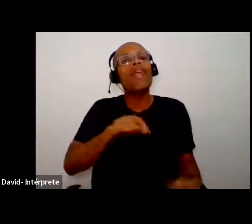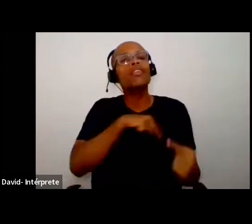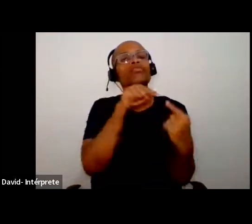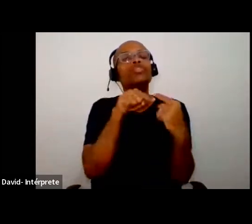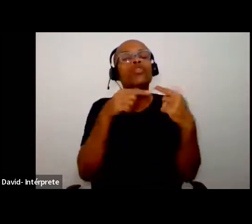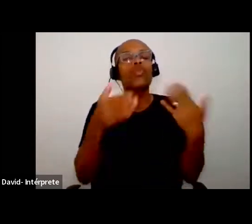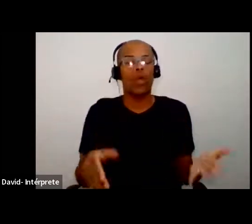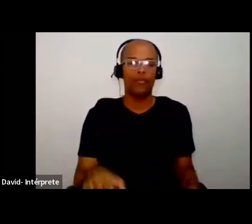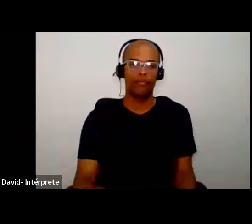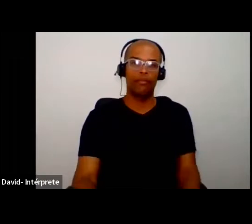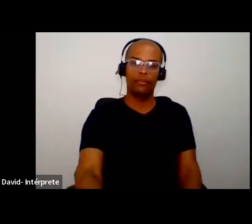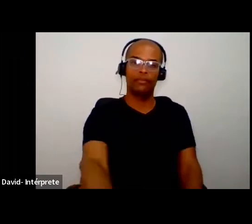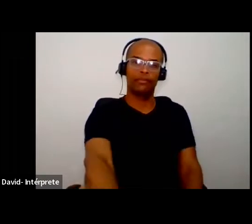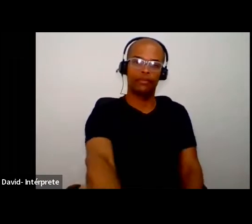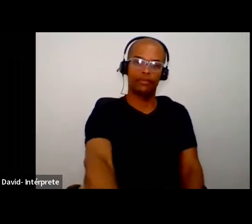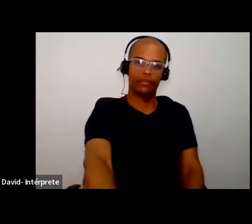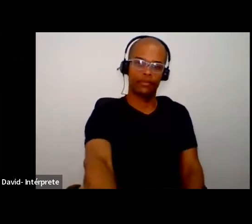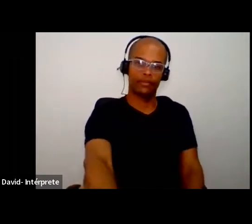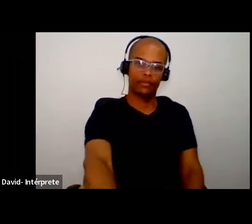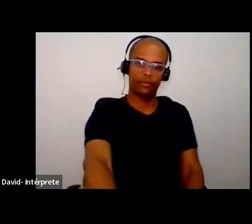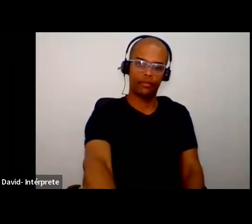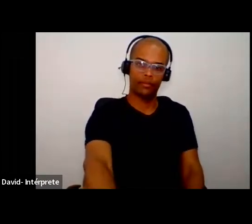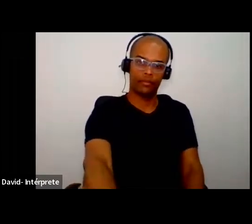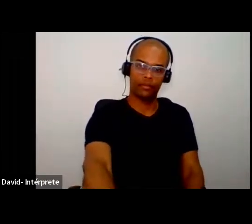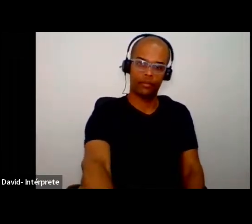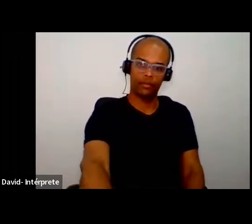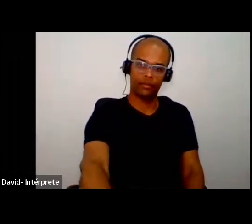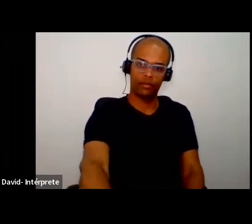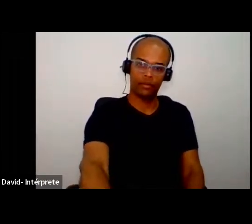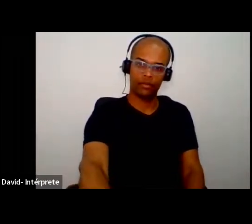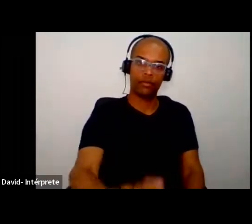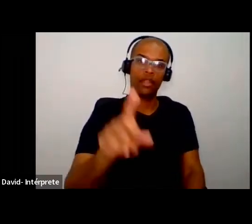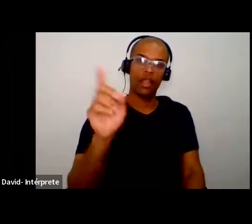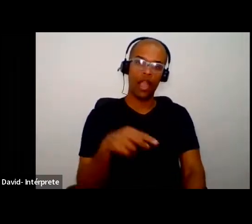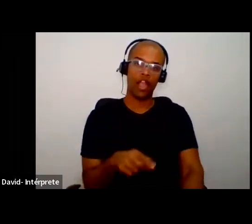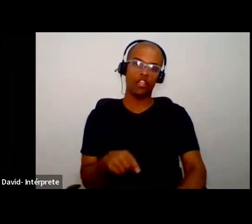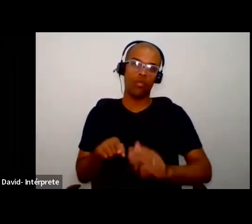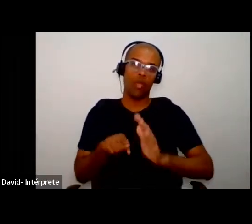elas servem a um interesse de manutenção de uma situação